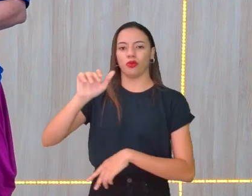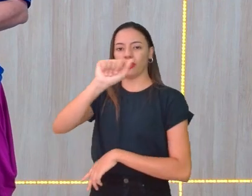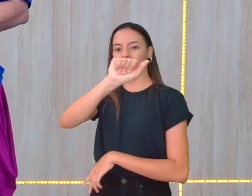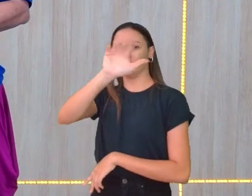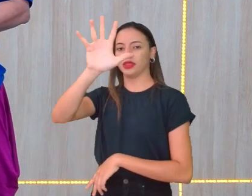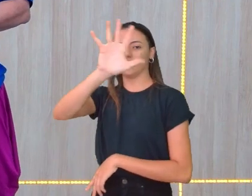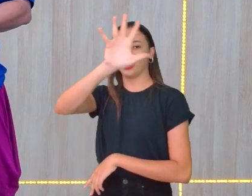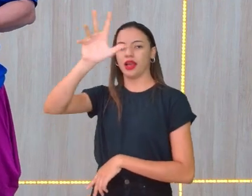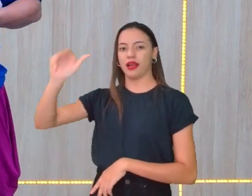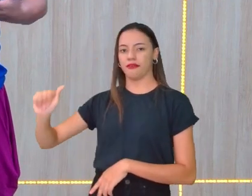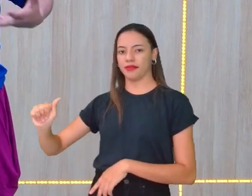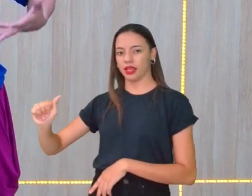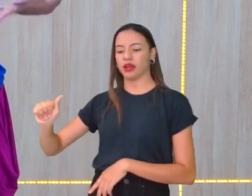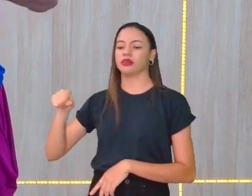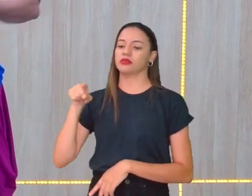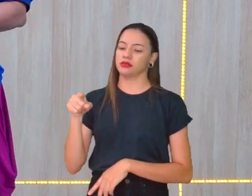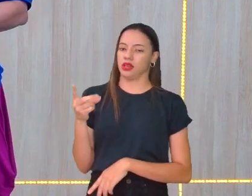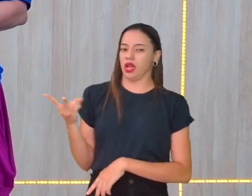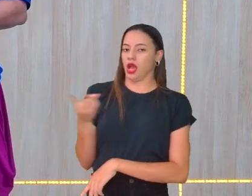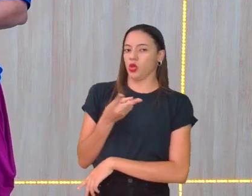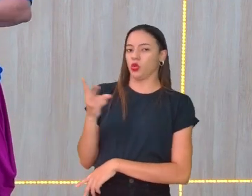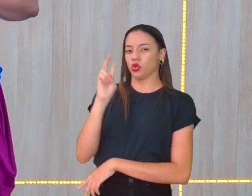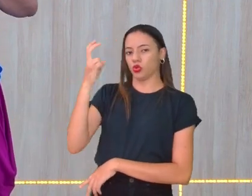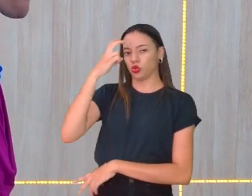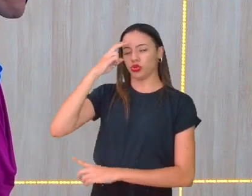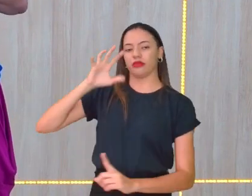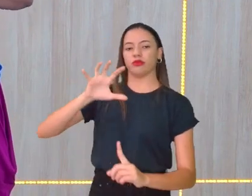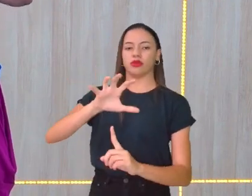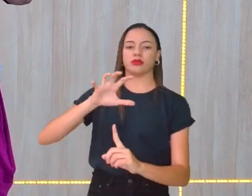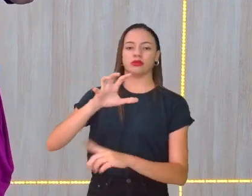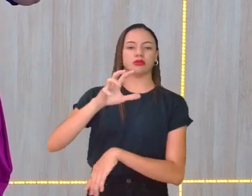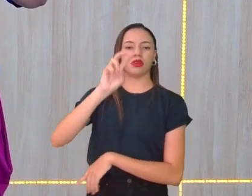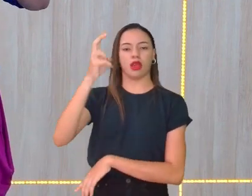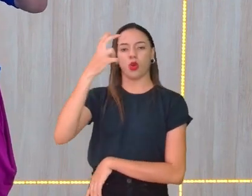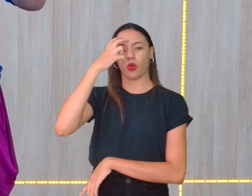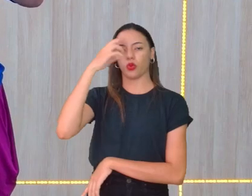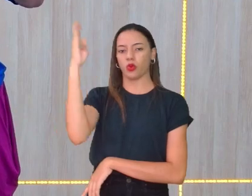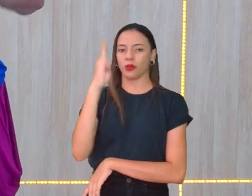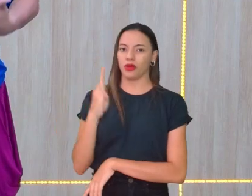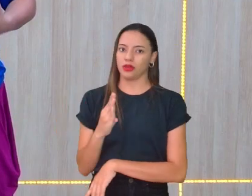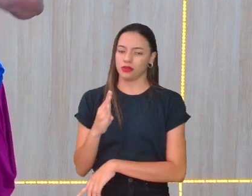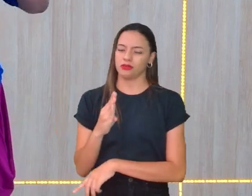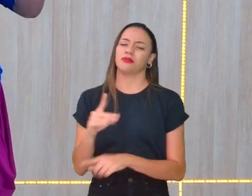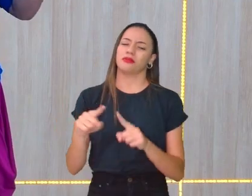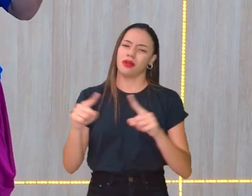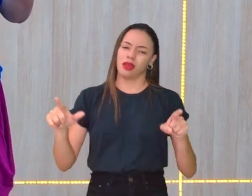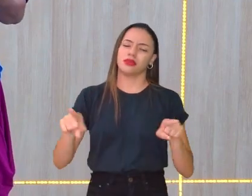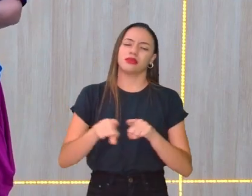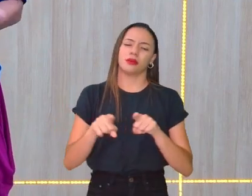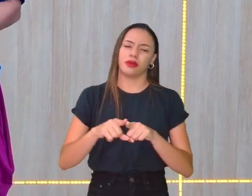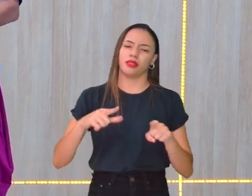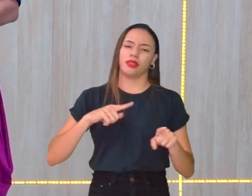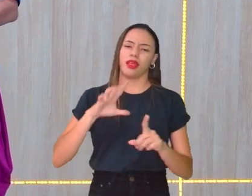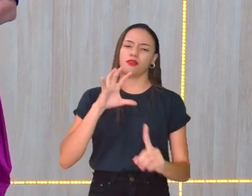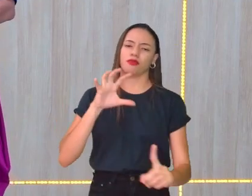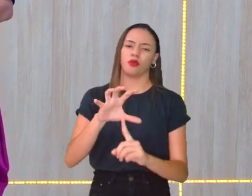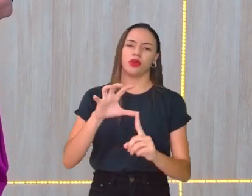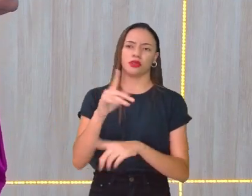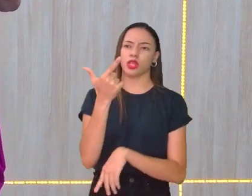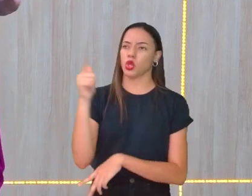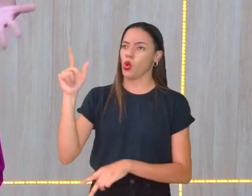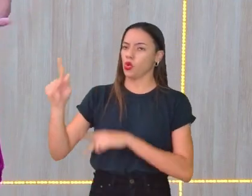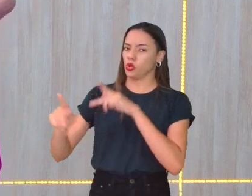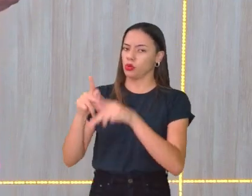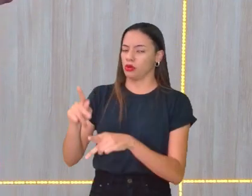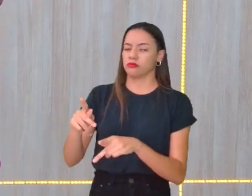culturas que formaram a nossa cultura brasileira, que hoje também sofre outras influências de outros povos, principalmente agora, né, com